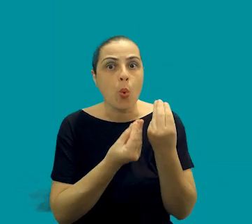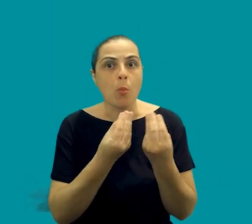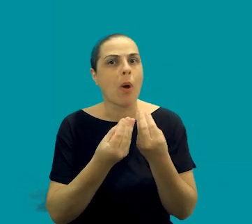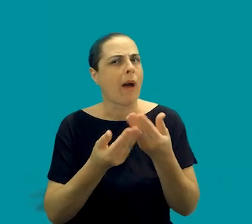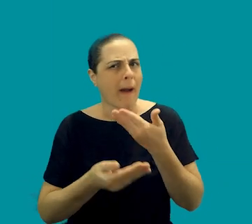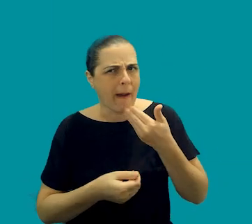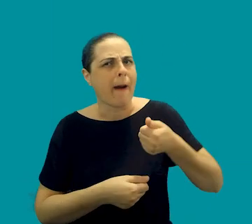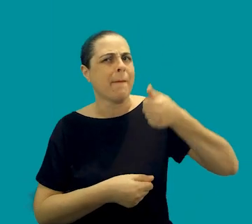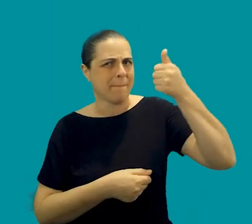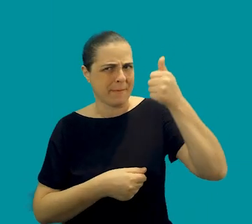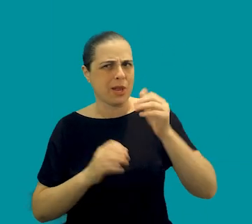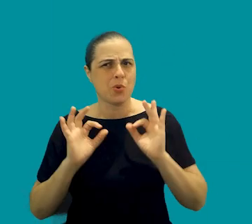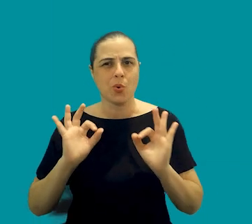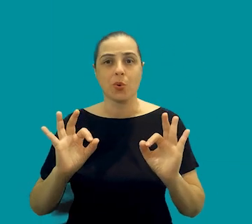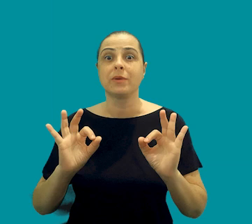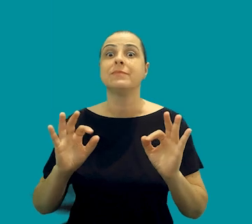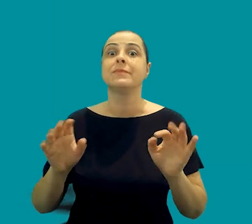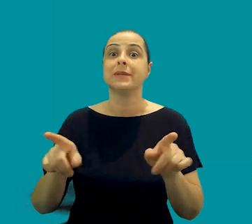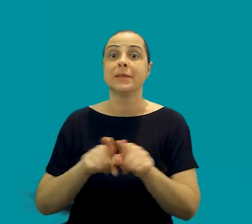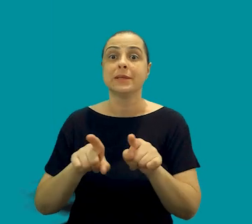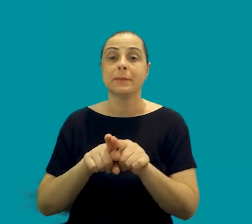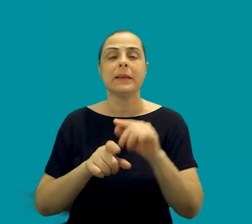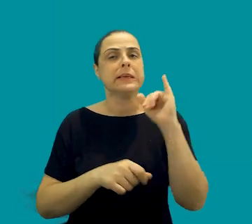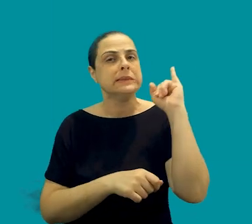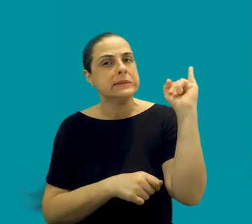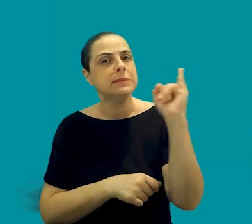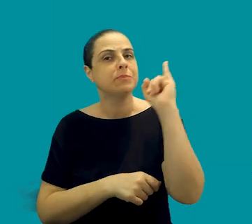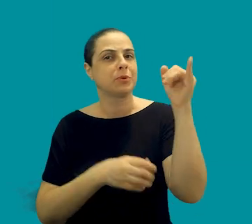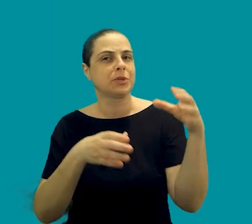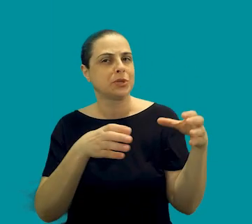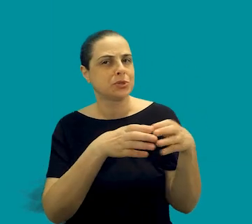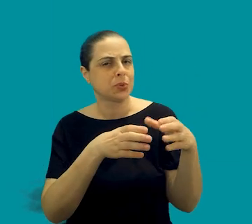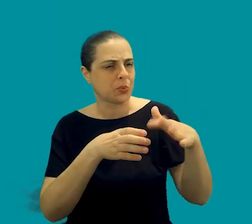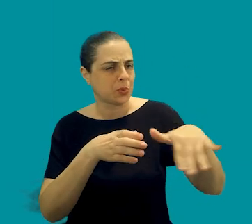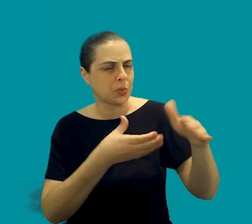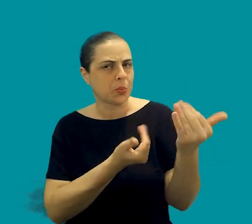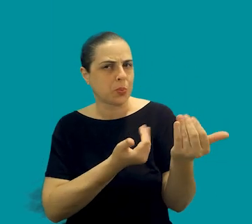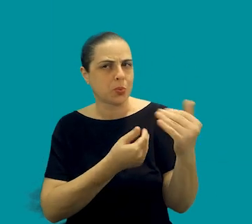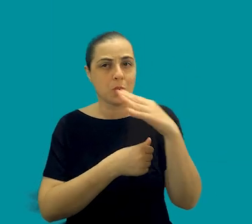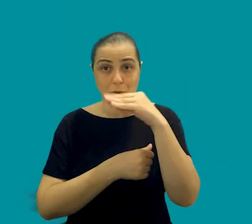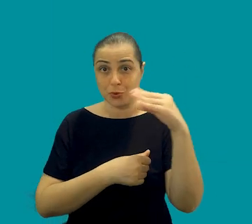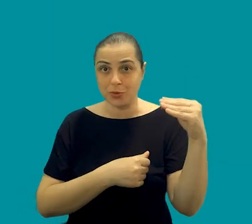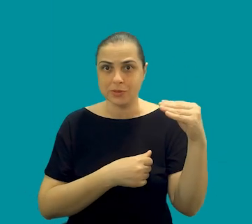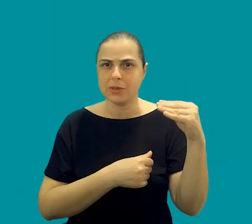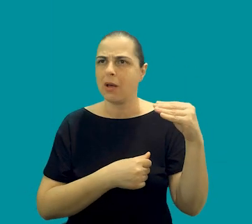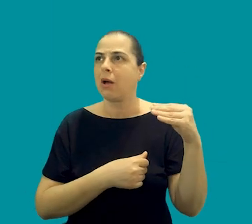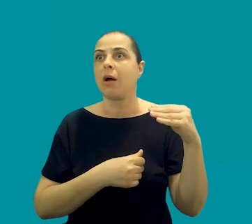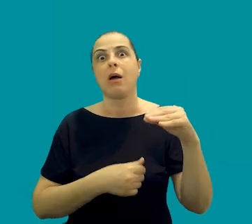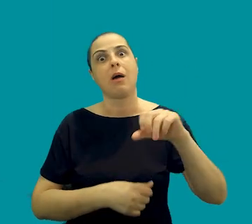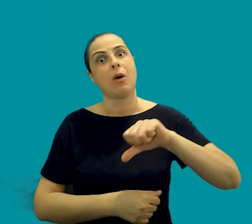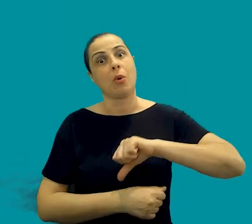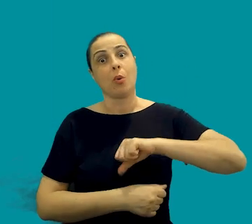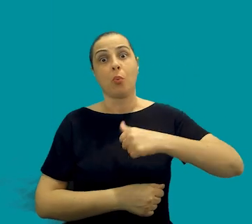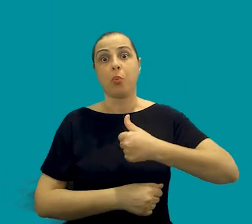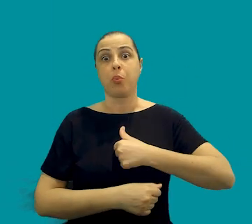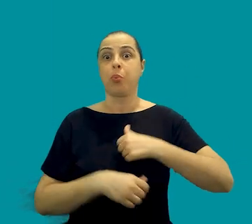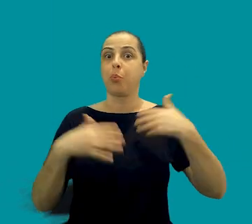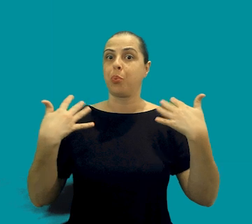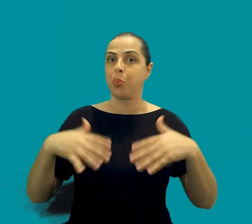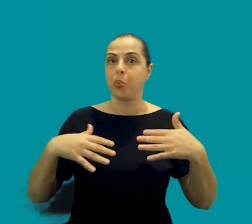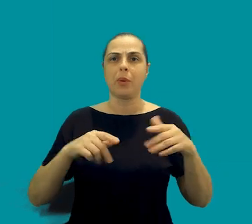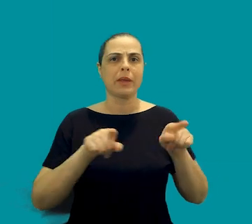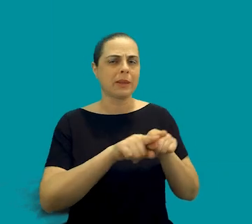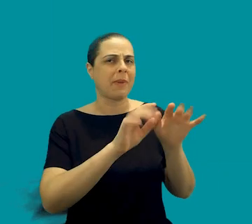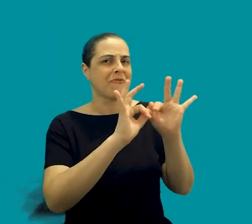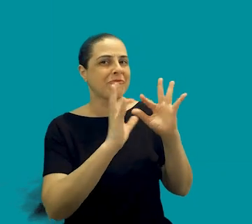né? E o Max estava falando da importância para esses adolescentes, né? Isso é fundamental para a autoestima deles,